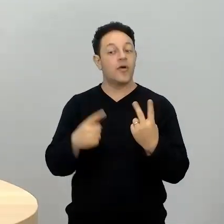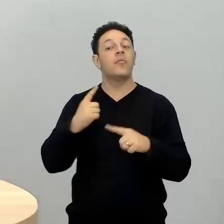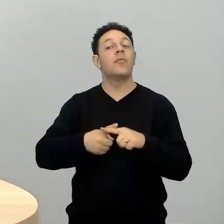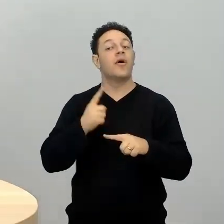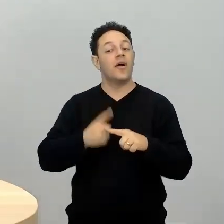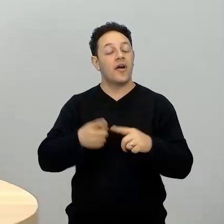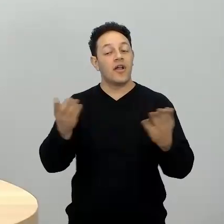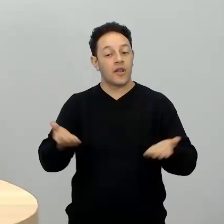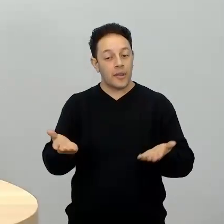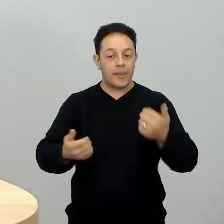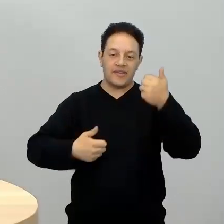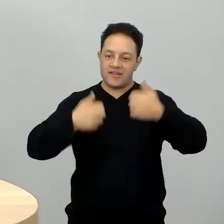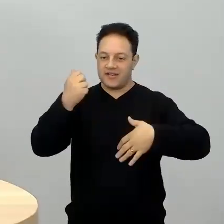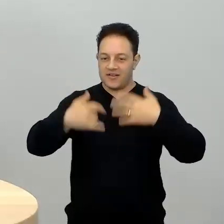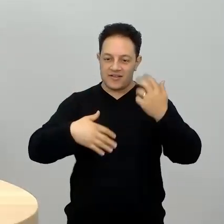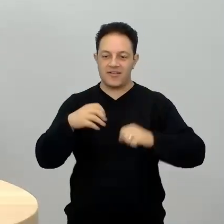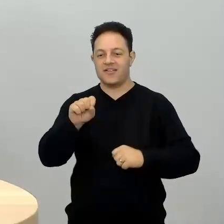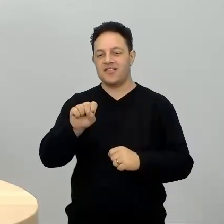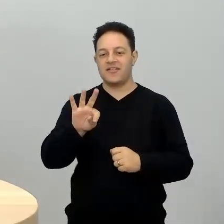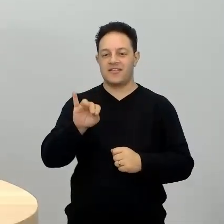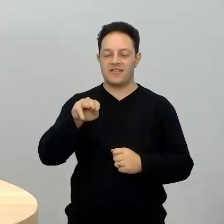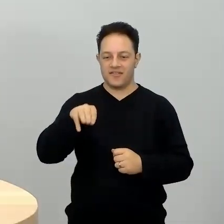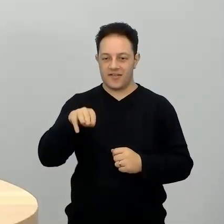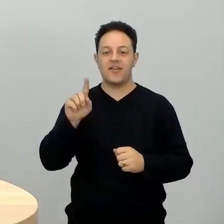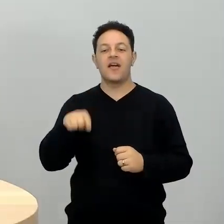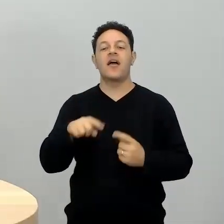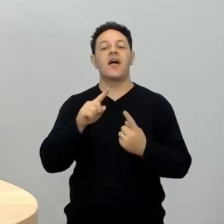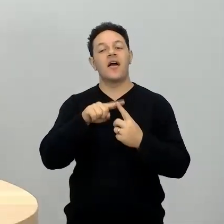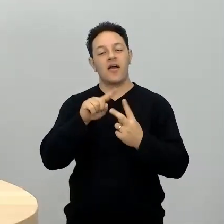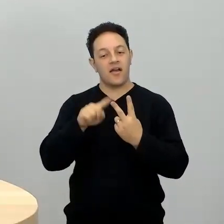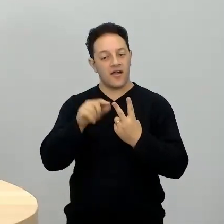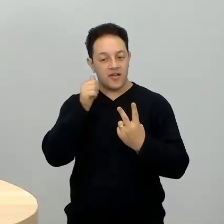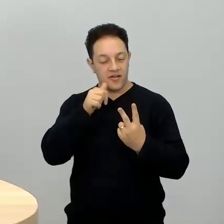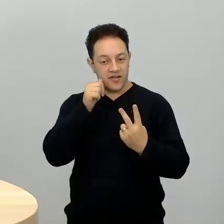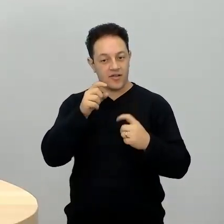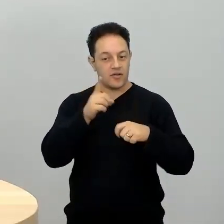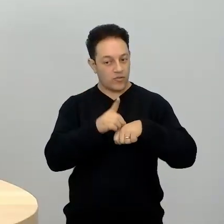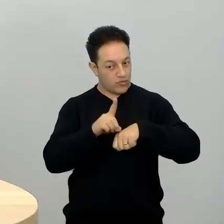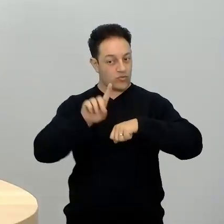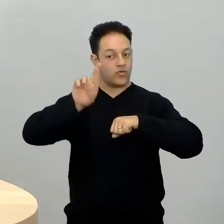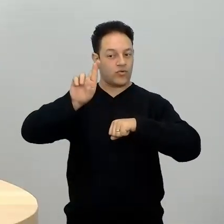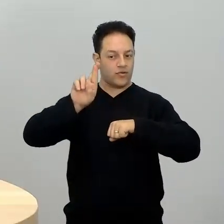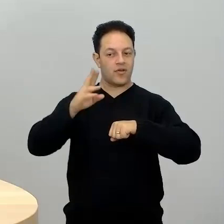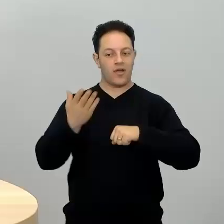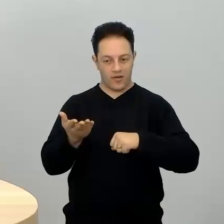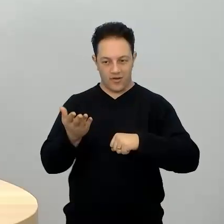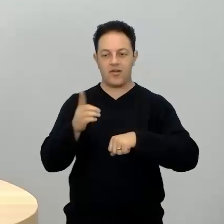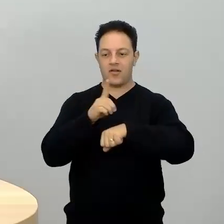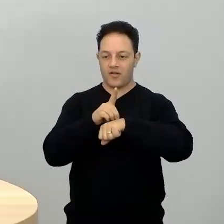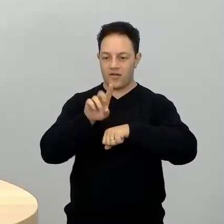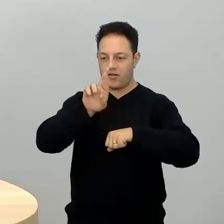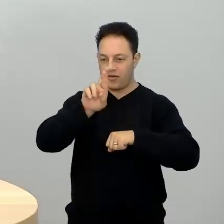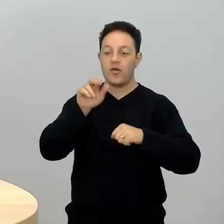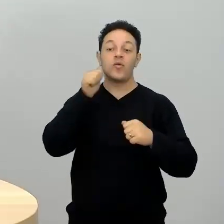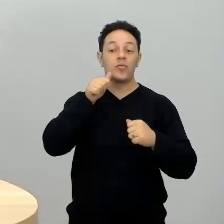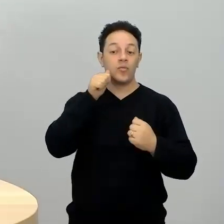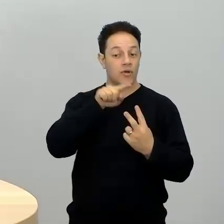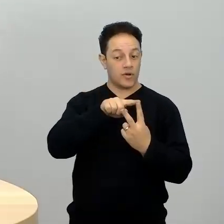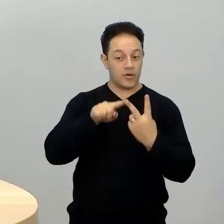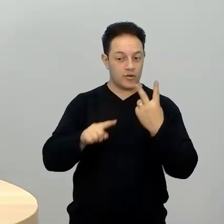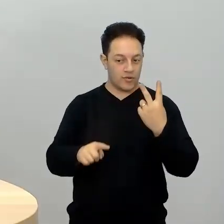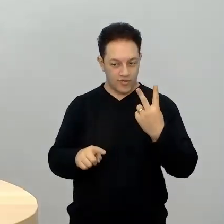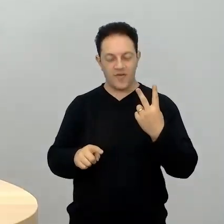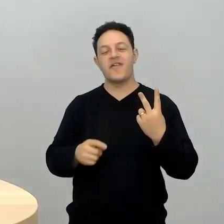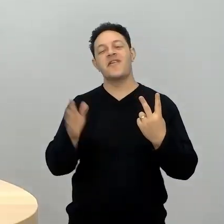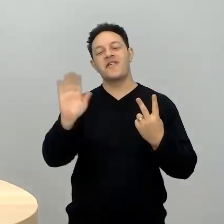né, vamos falar sobre STEAM, como a Ale falou, e doutora é quem tem doutorado, ou melhor, doutoras aqui.